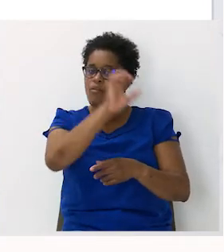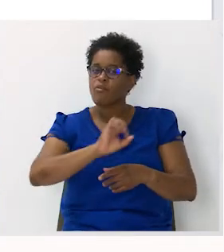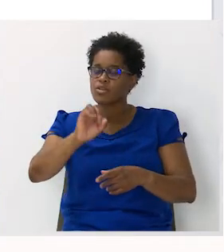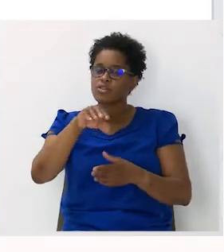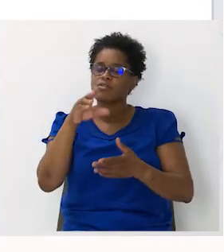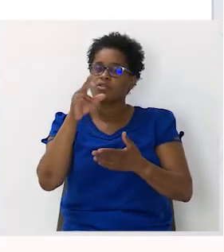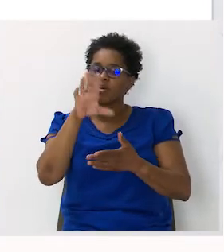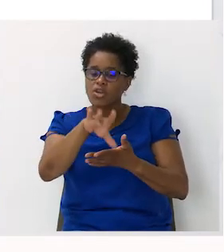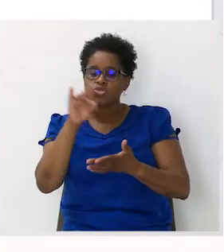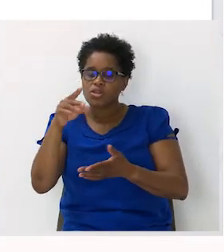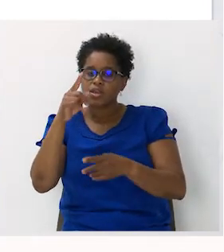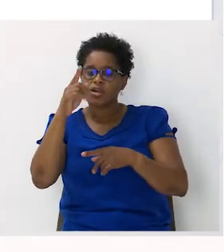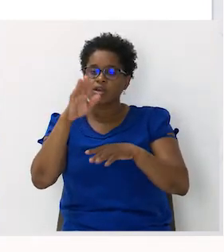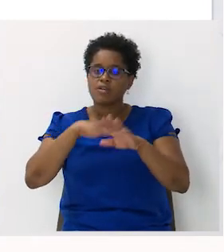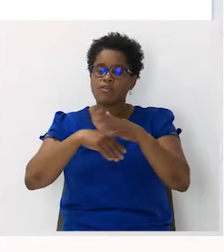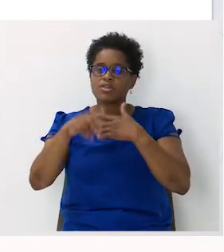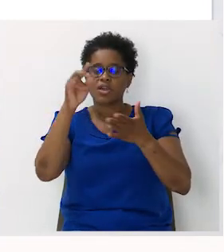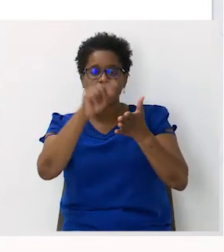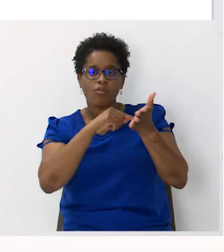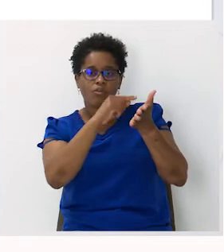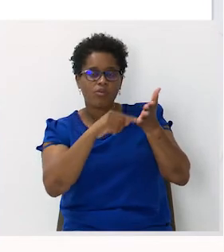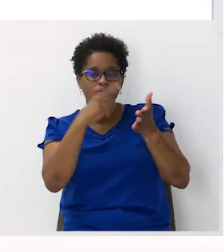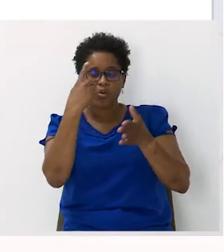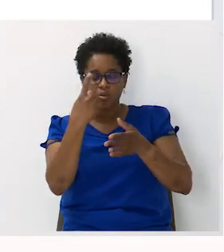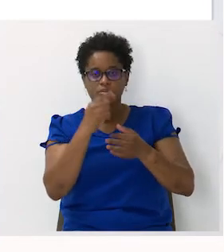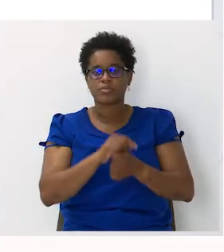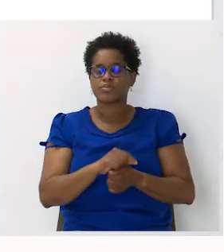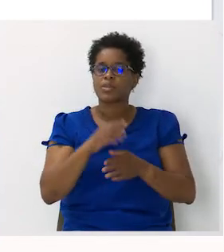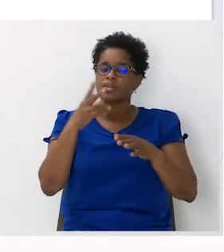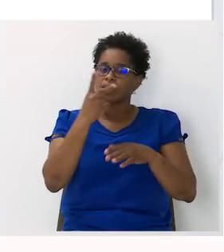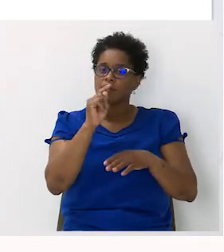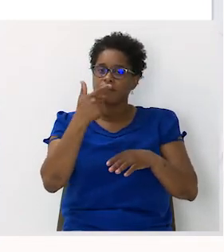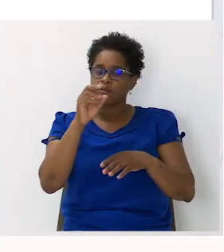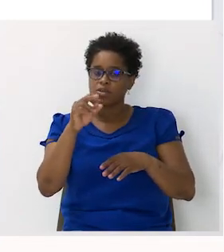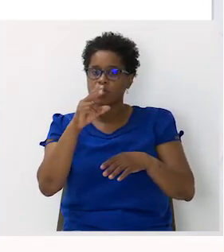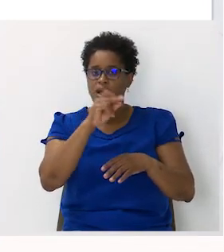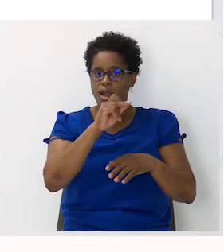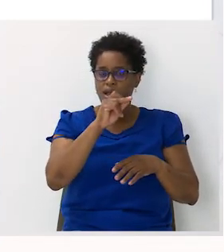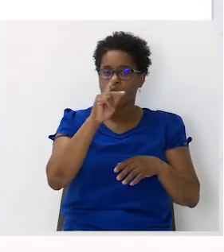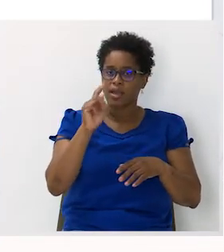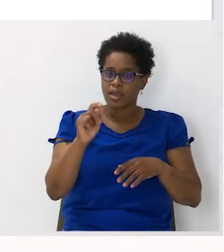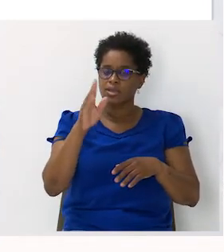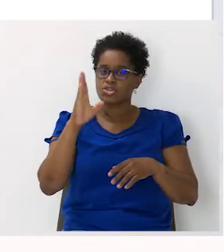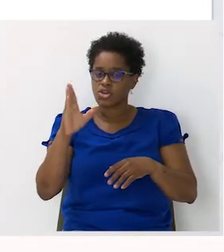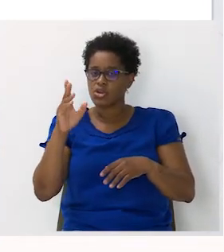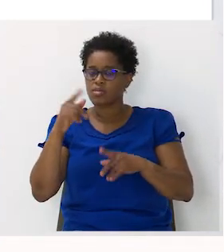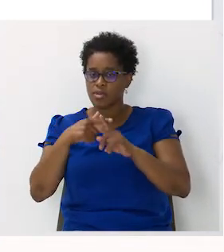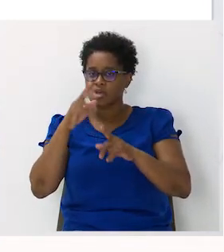escolher e marcar uma cruz. Assim como também vetor AE mais JF.